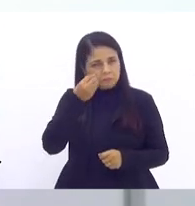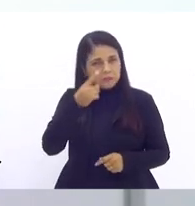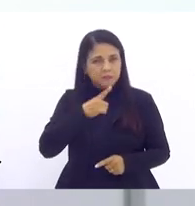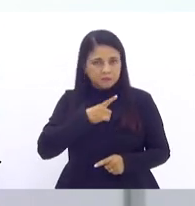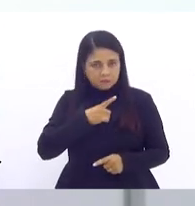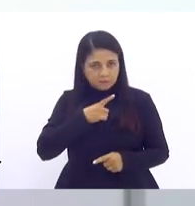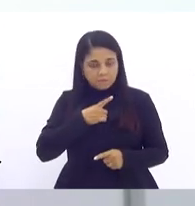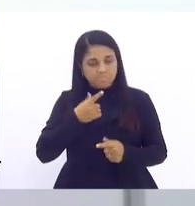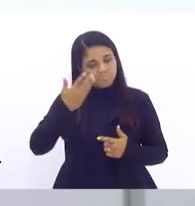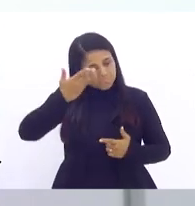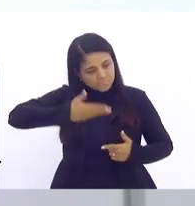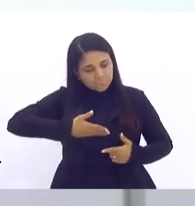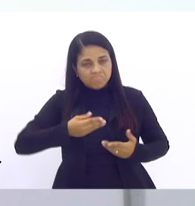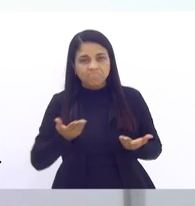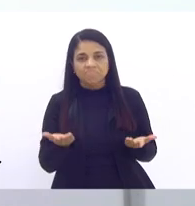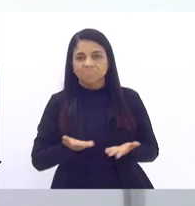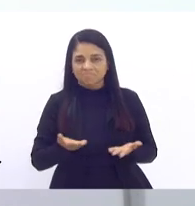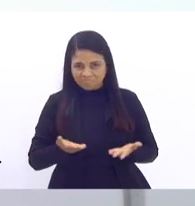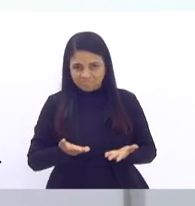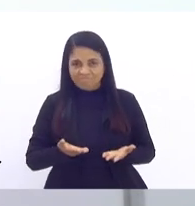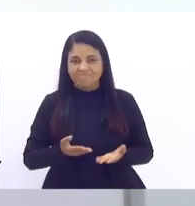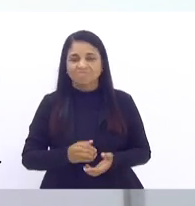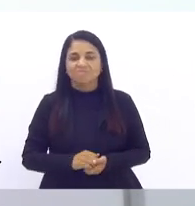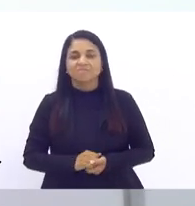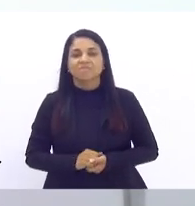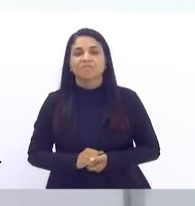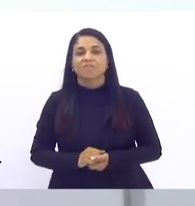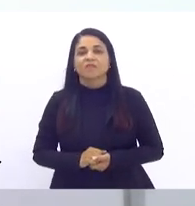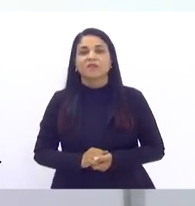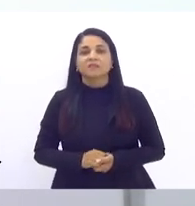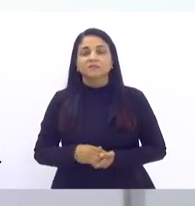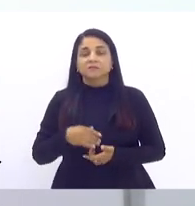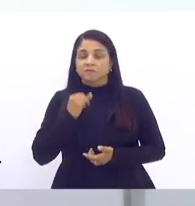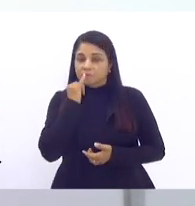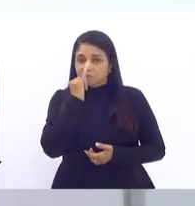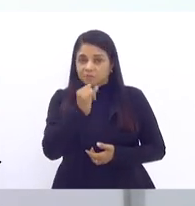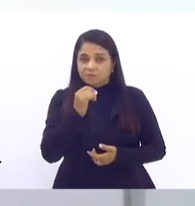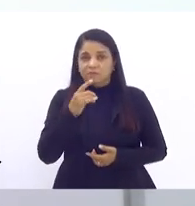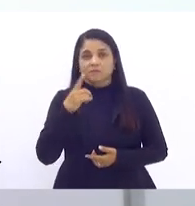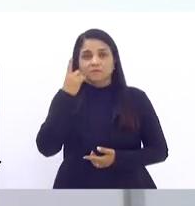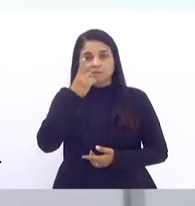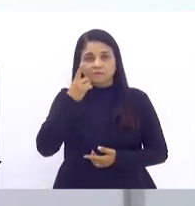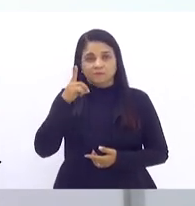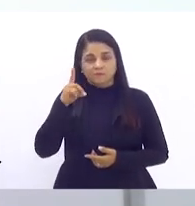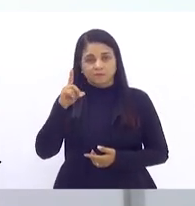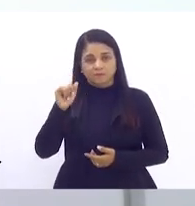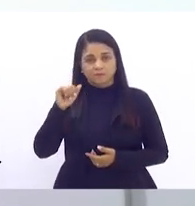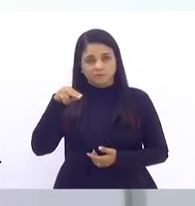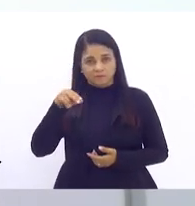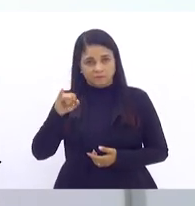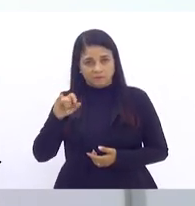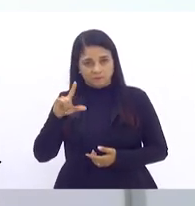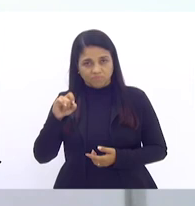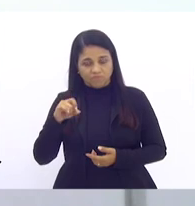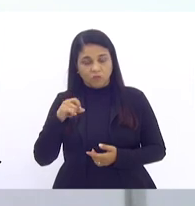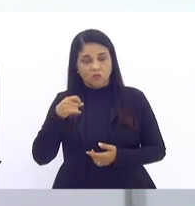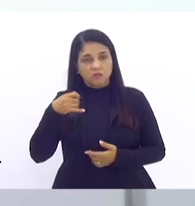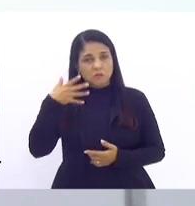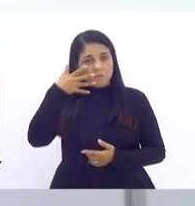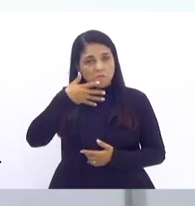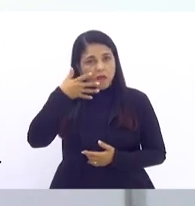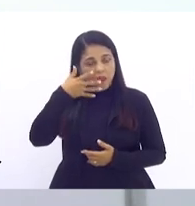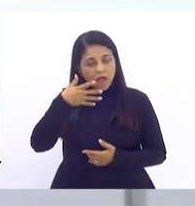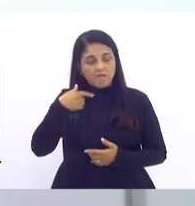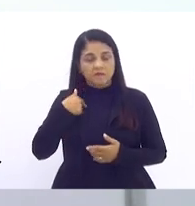confirmar aqui hoje e dizer Deputado Danilo que as suas palavras são alento para todos nós